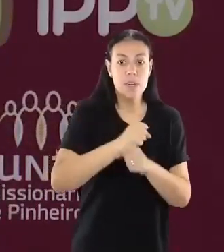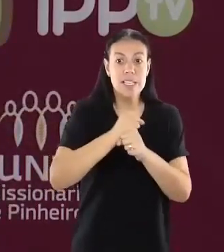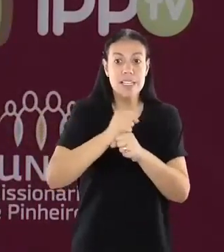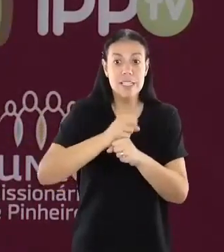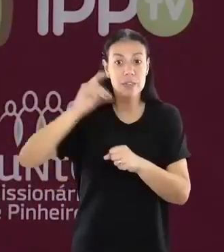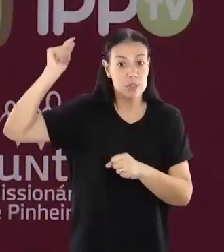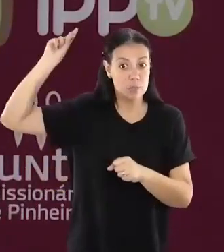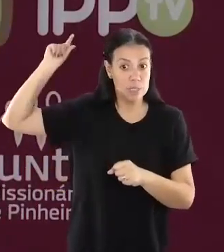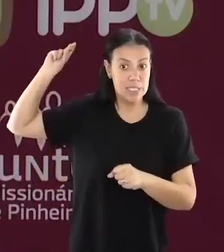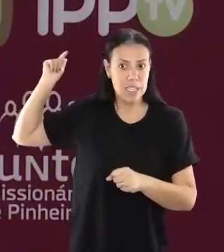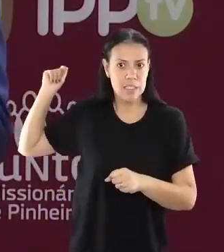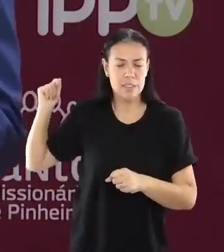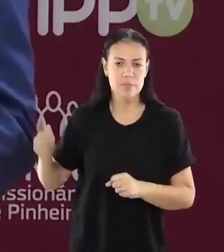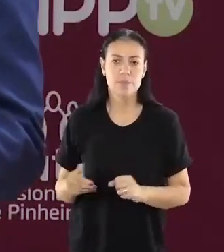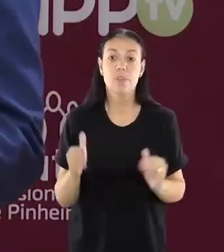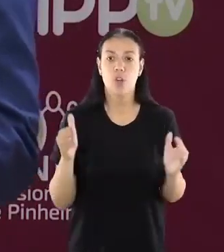hoje